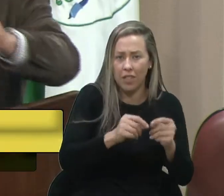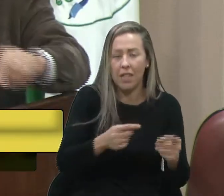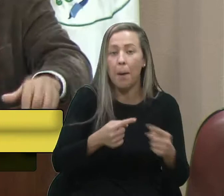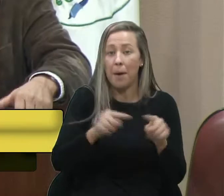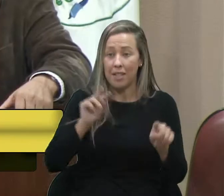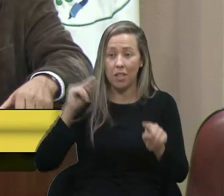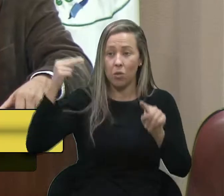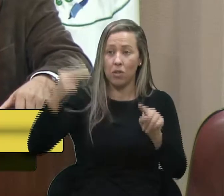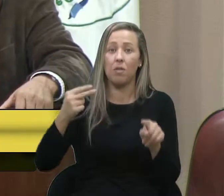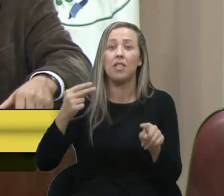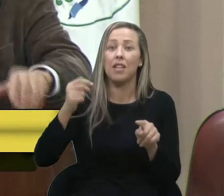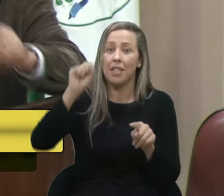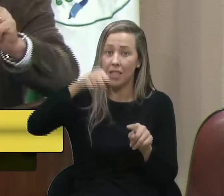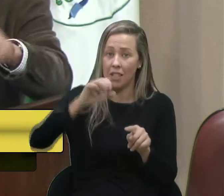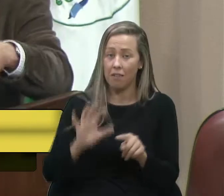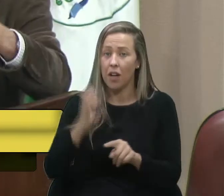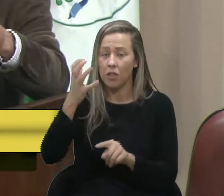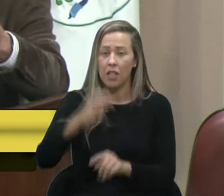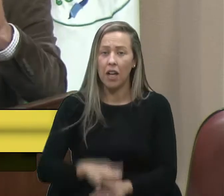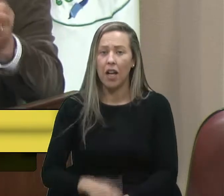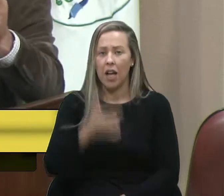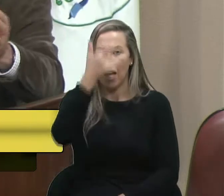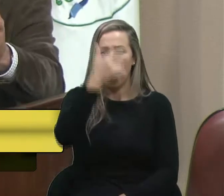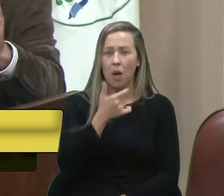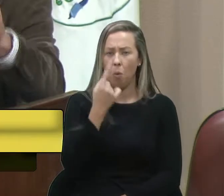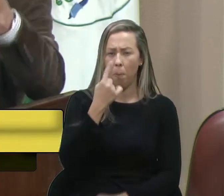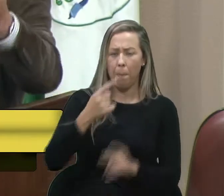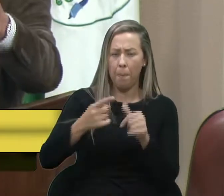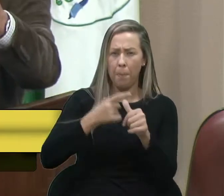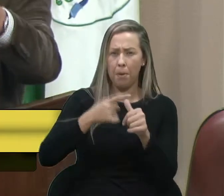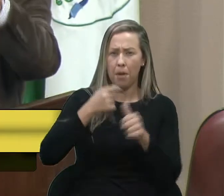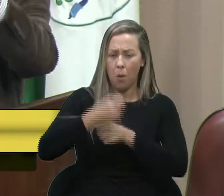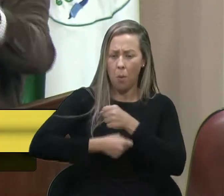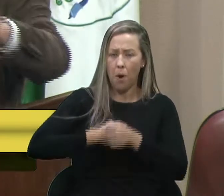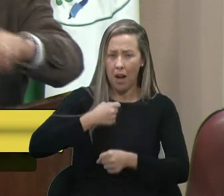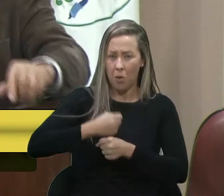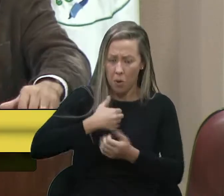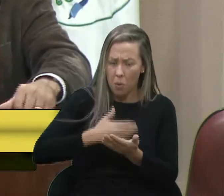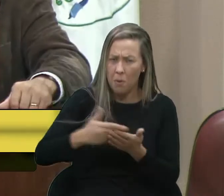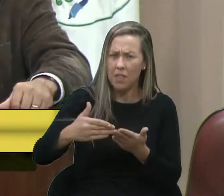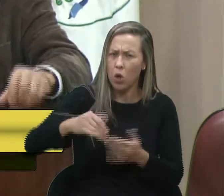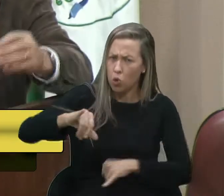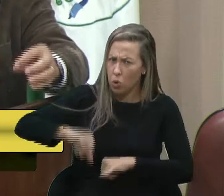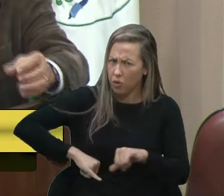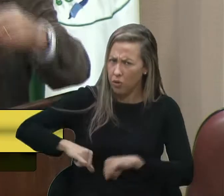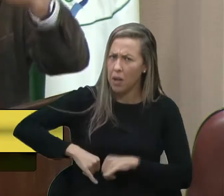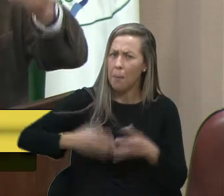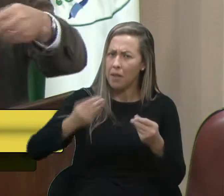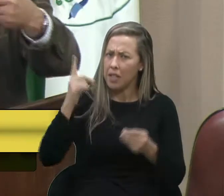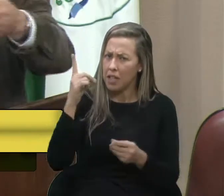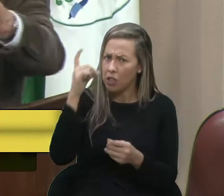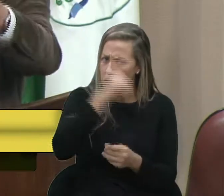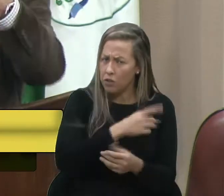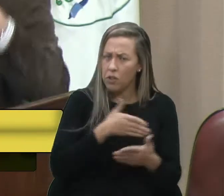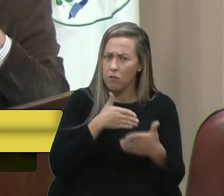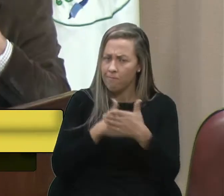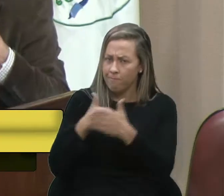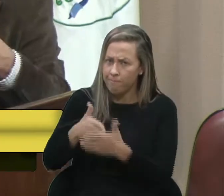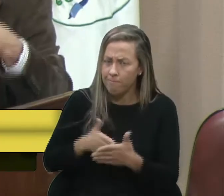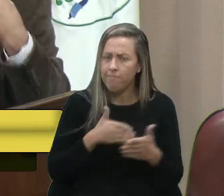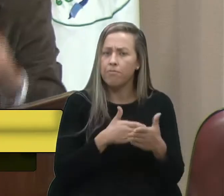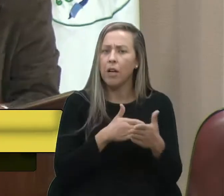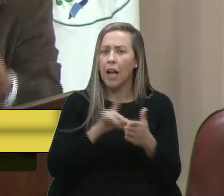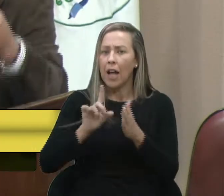mais tarde. Eu fiquei no primeiro ano lá comendo pão que o diabo amassou, difícil por uma dificuldade quando